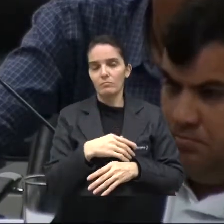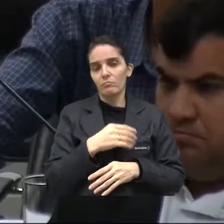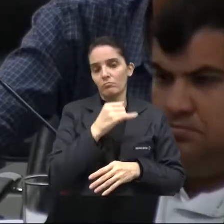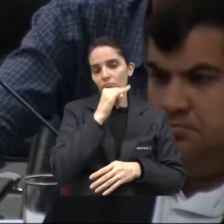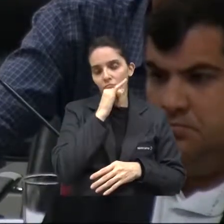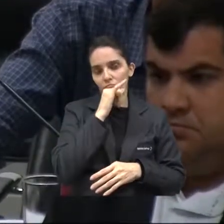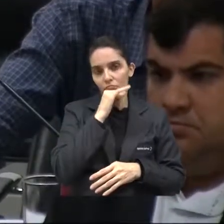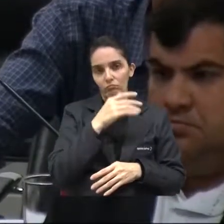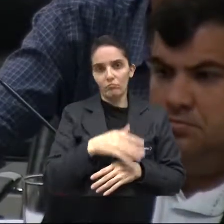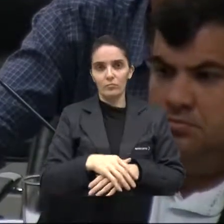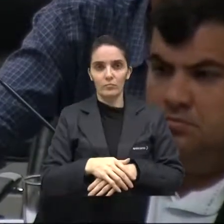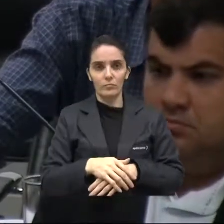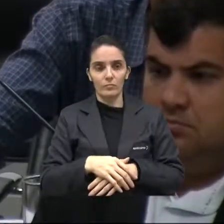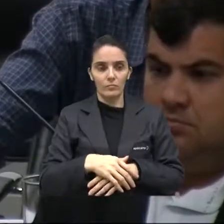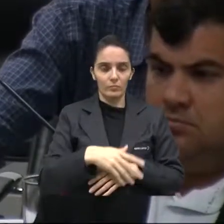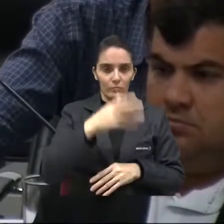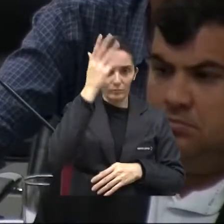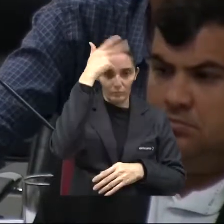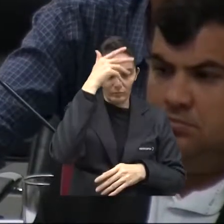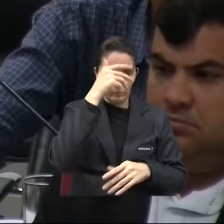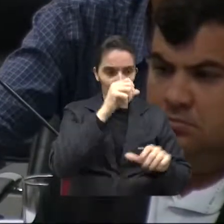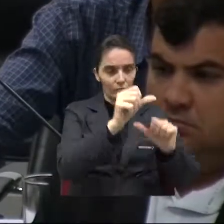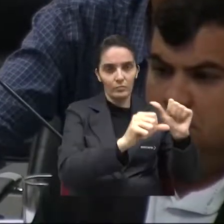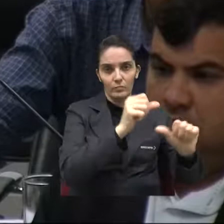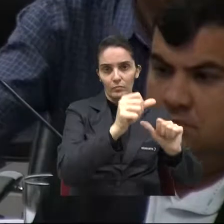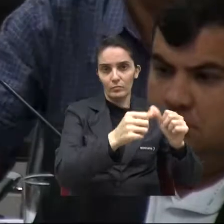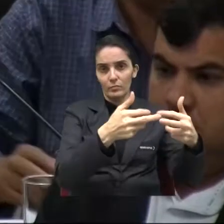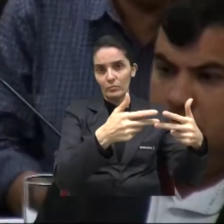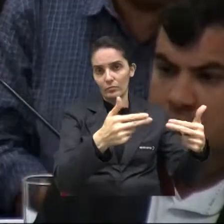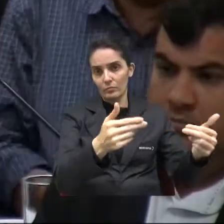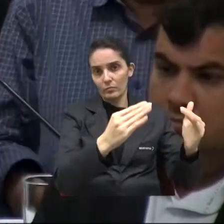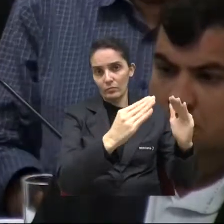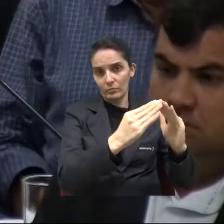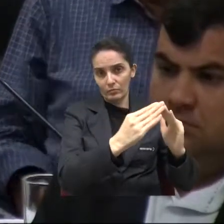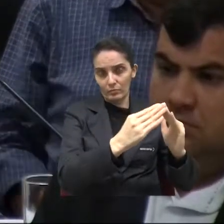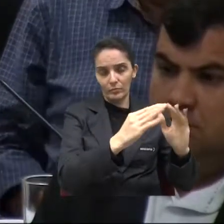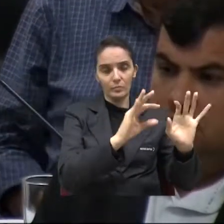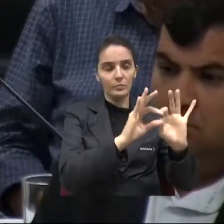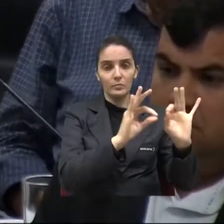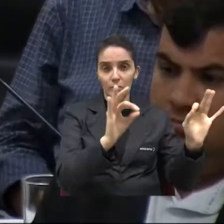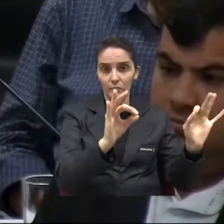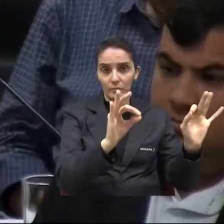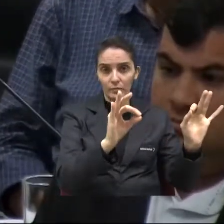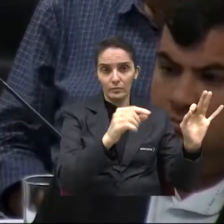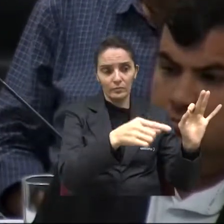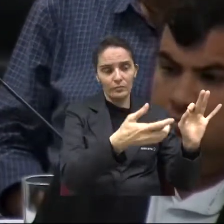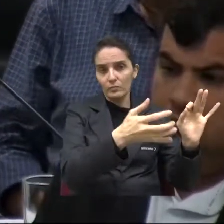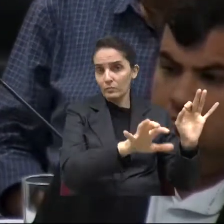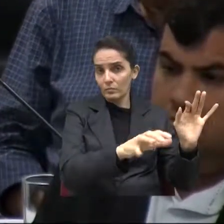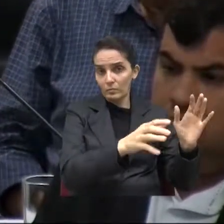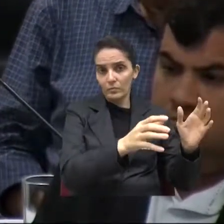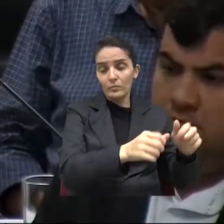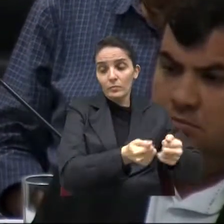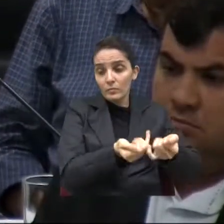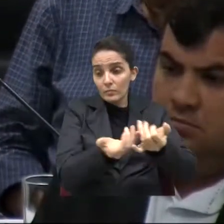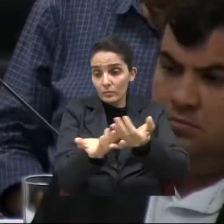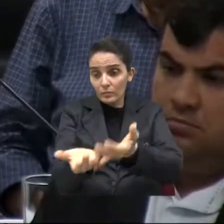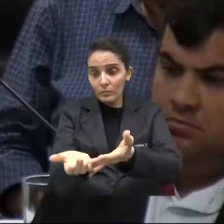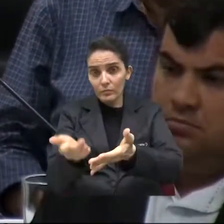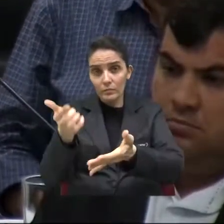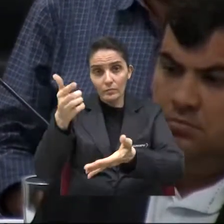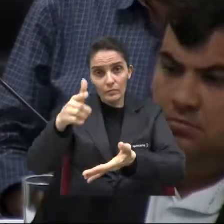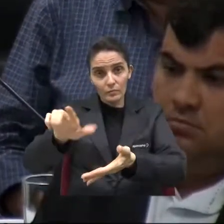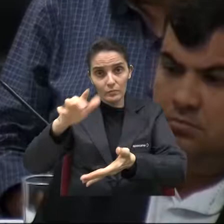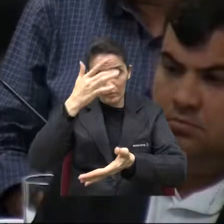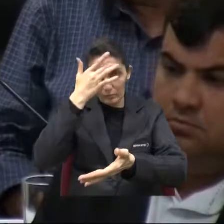equipamentos, precisa de um fio mais grosso, e essa fiação, de repente, um pouco mais fina, possa ser usada